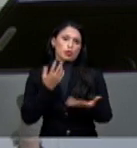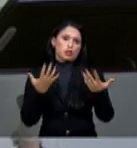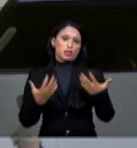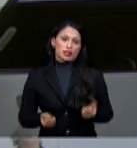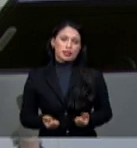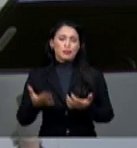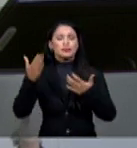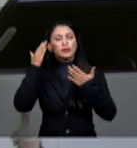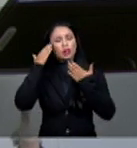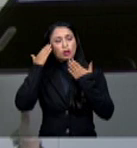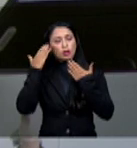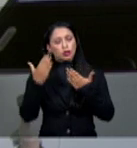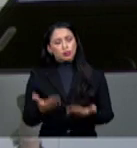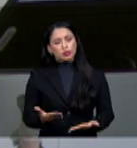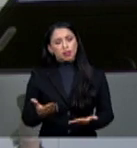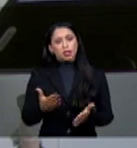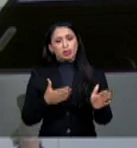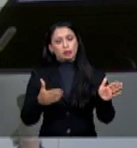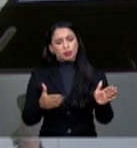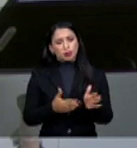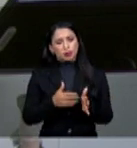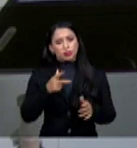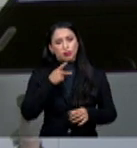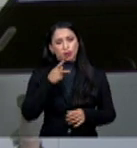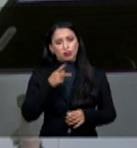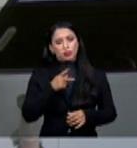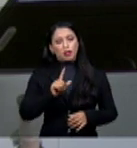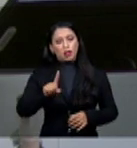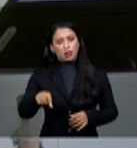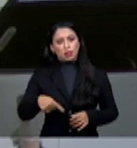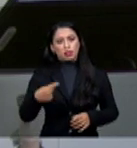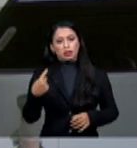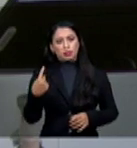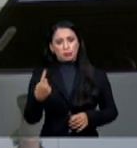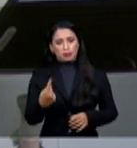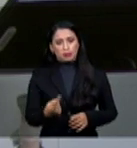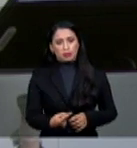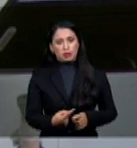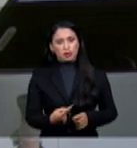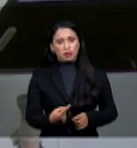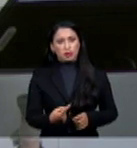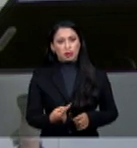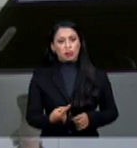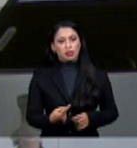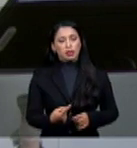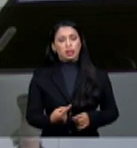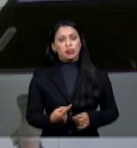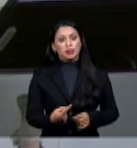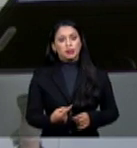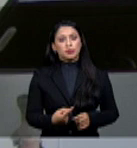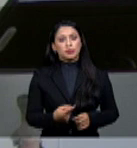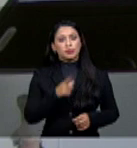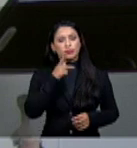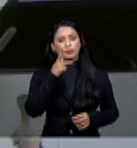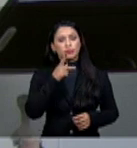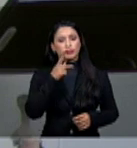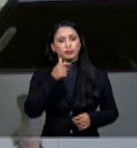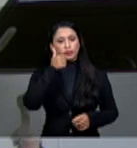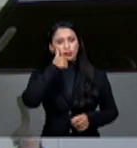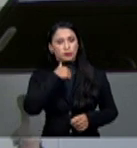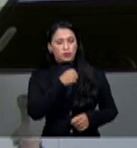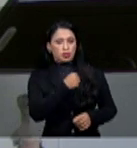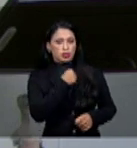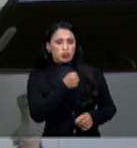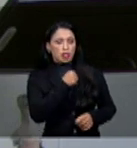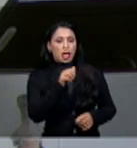Muito obrigada por suas palavras. Eu vou, em seguida, passar a palavra para a nossa querida jornalista